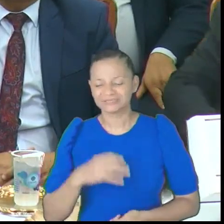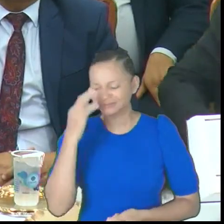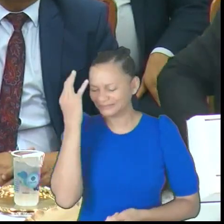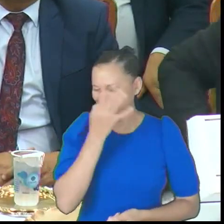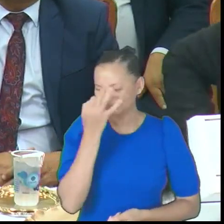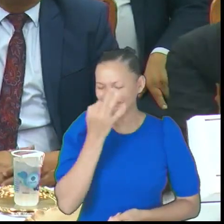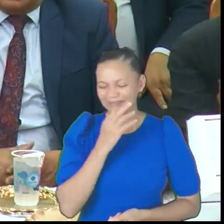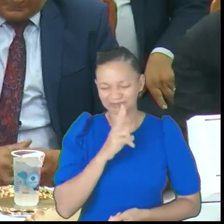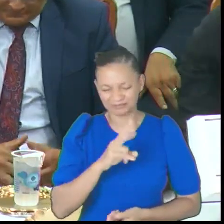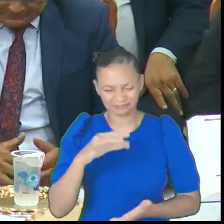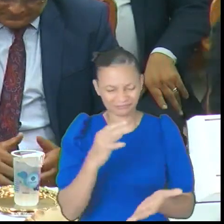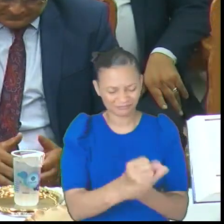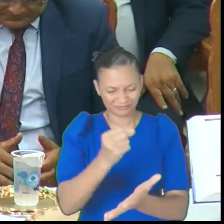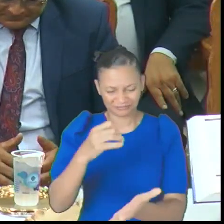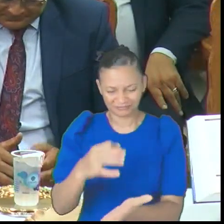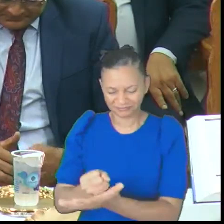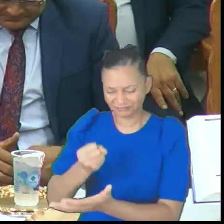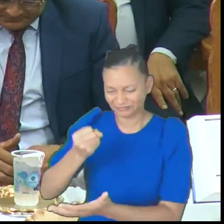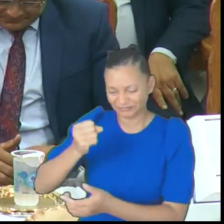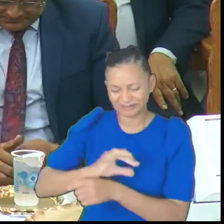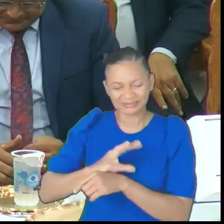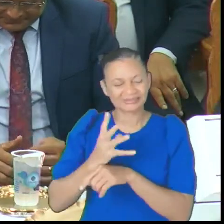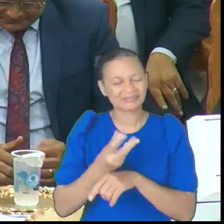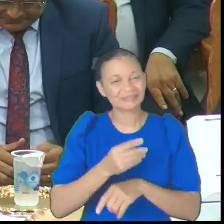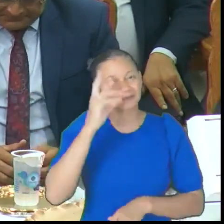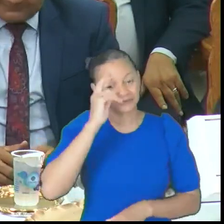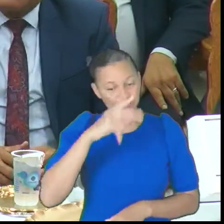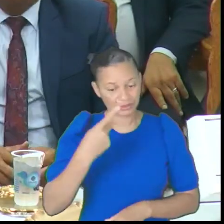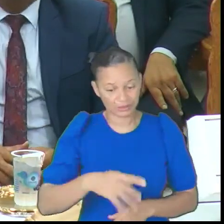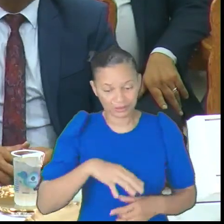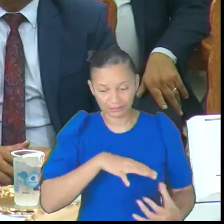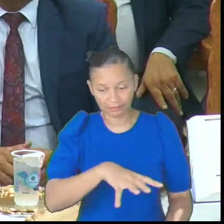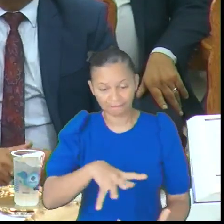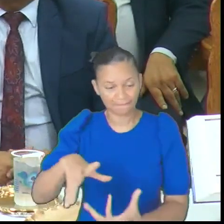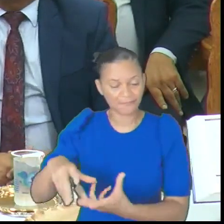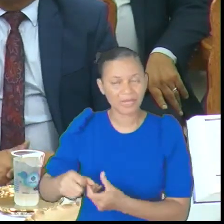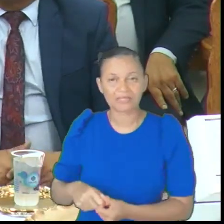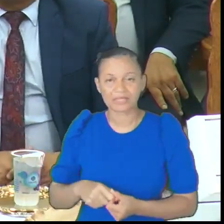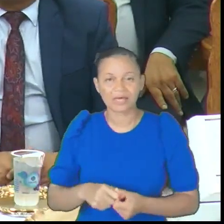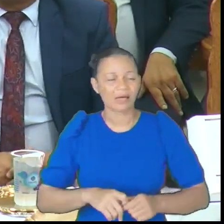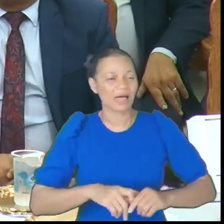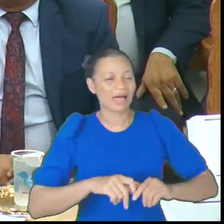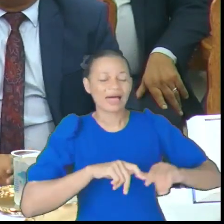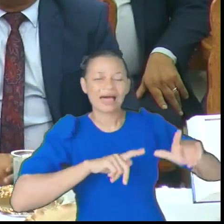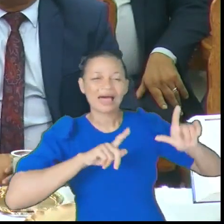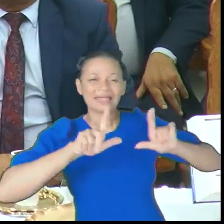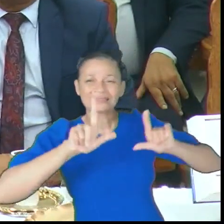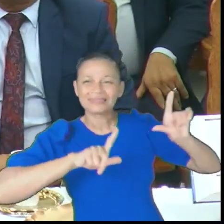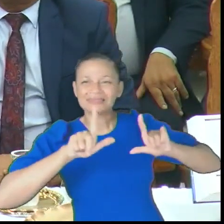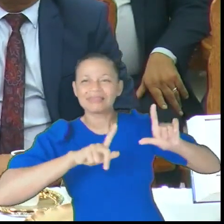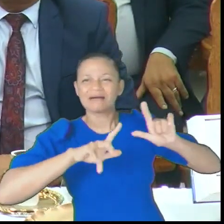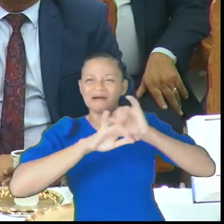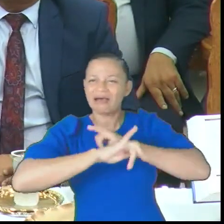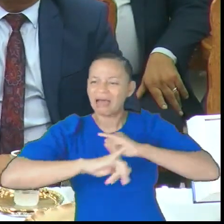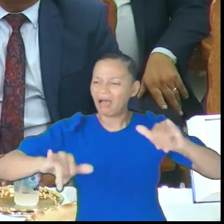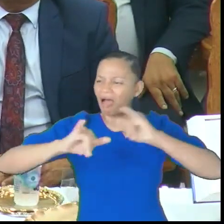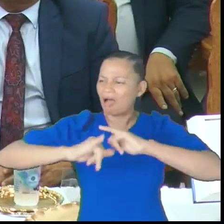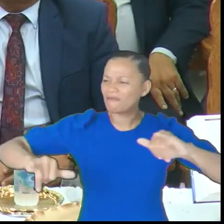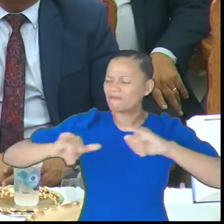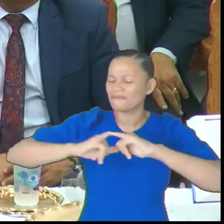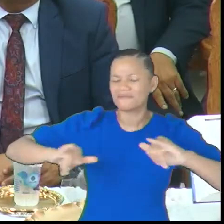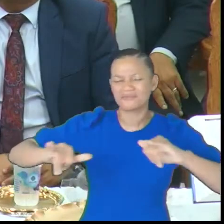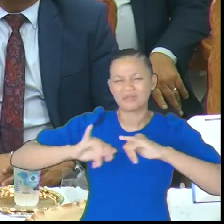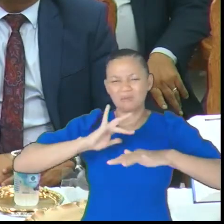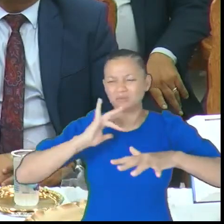o arrebatamento da igreja do Senhor na terra. Os noticiários vão rodar o Brasil inteiro,